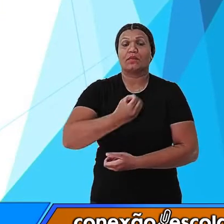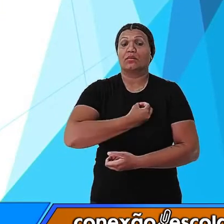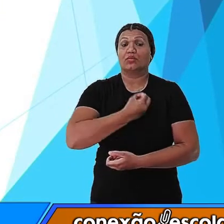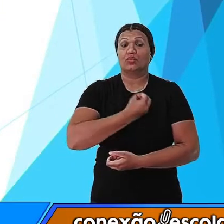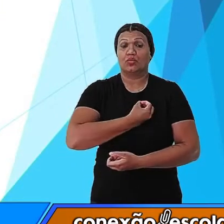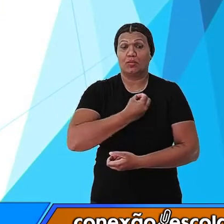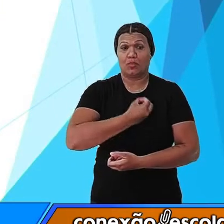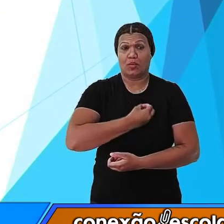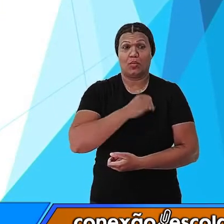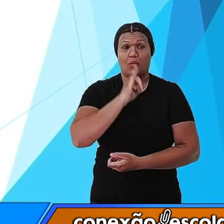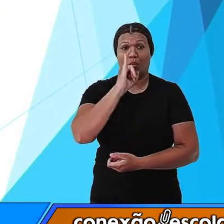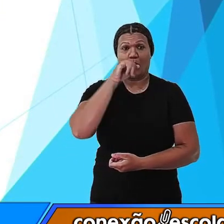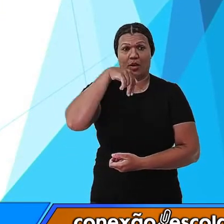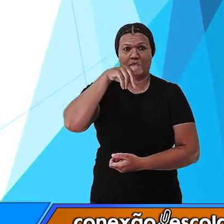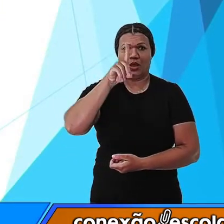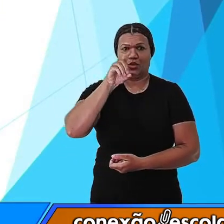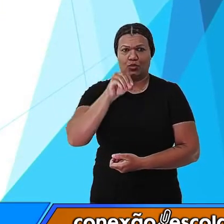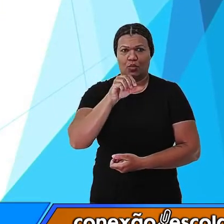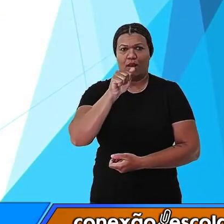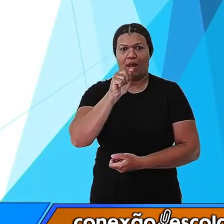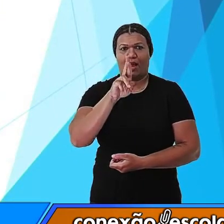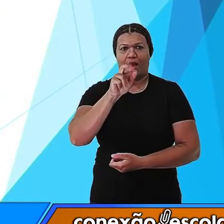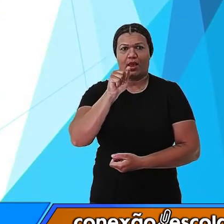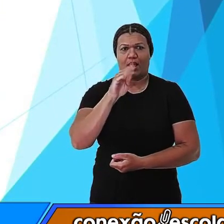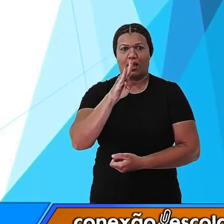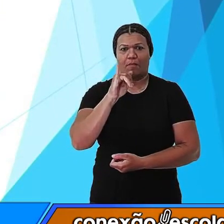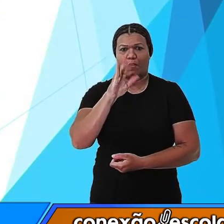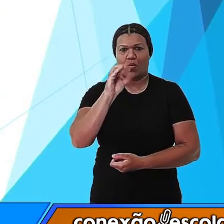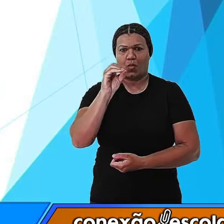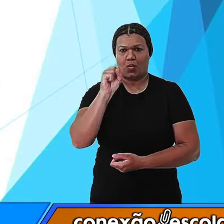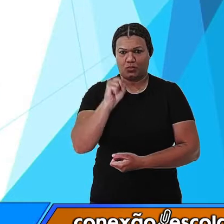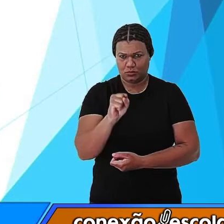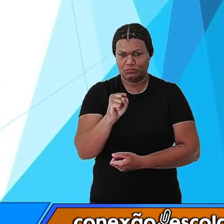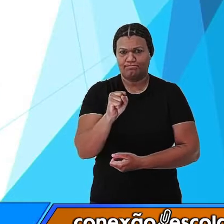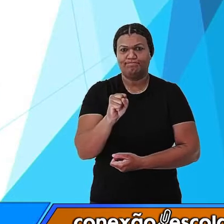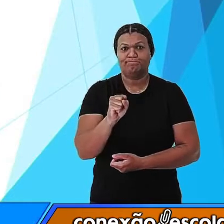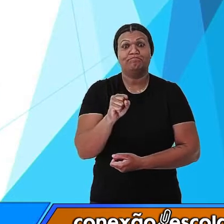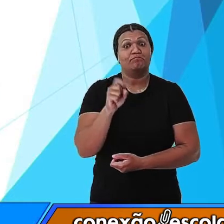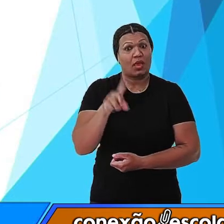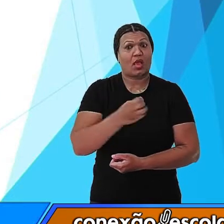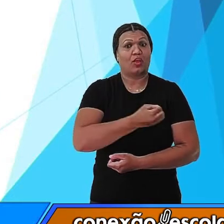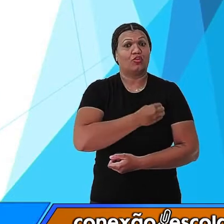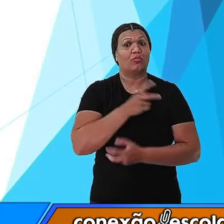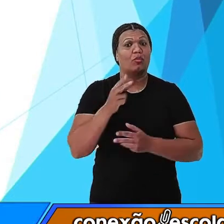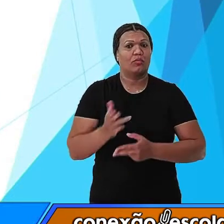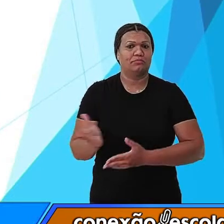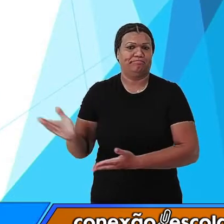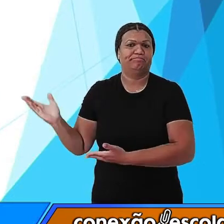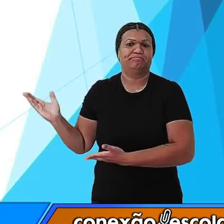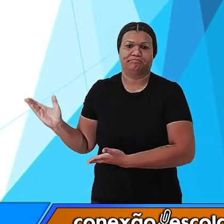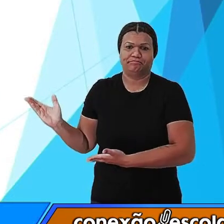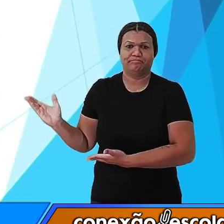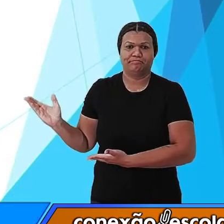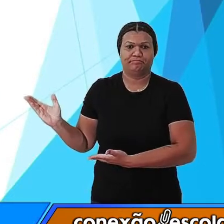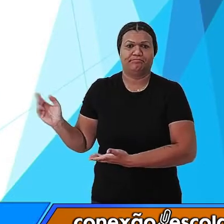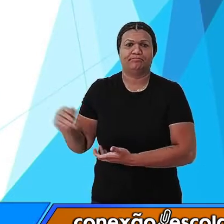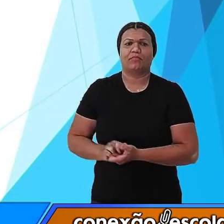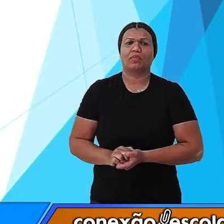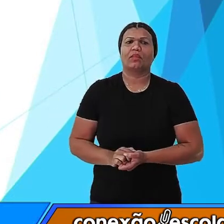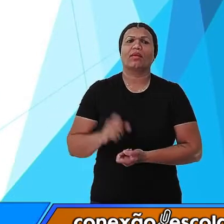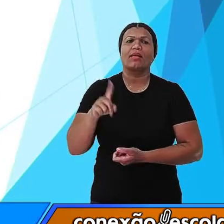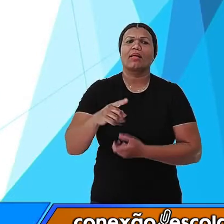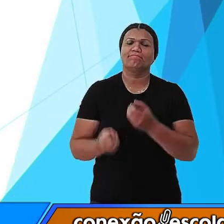Números indo-arábicos. Bem, os números indo-arábicos são os que